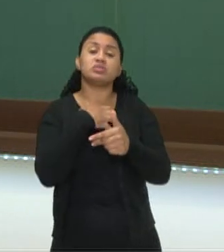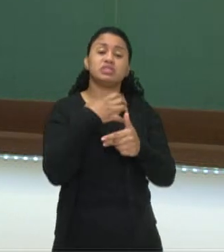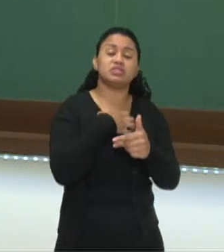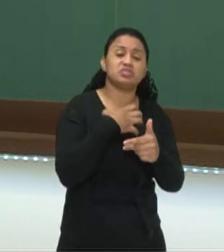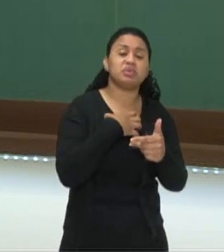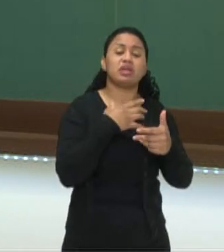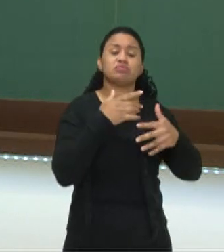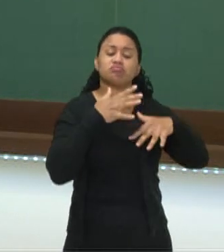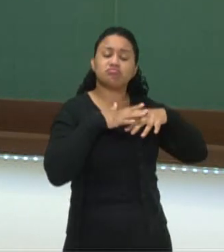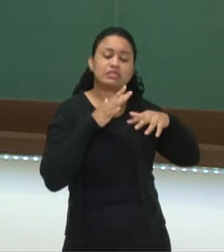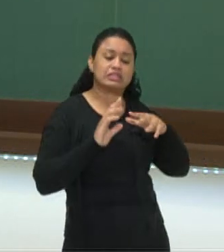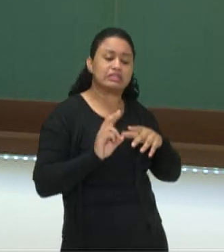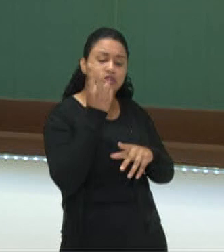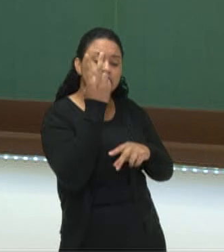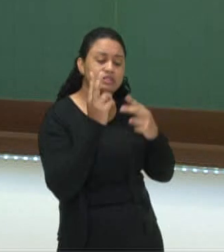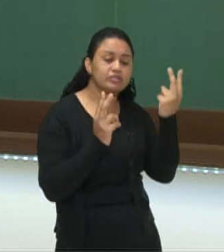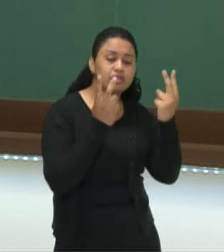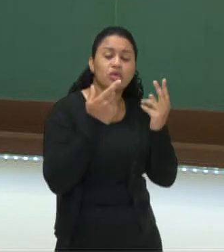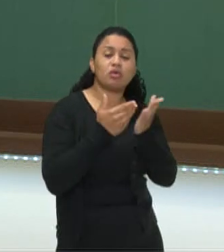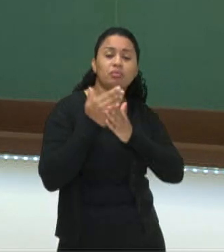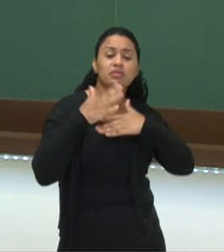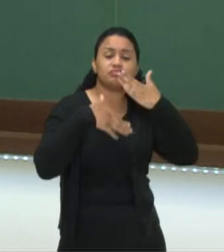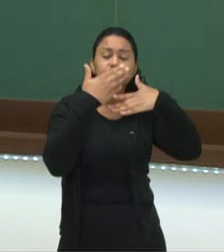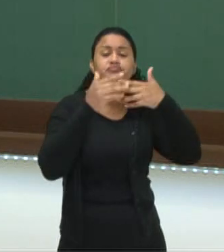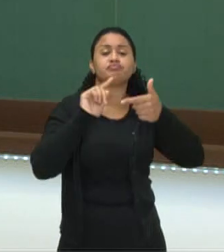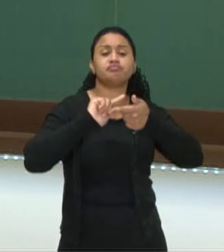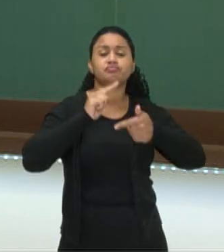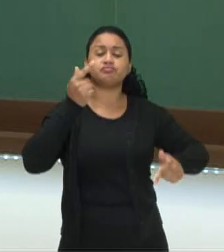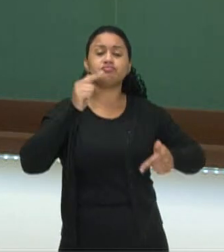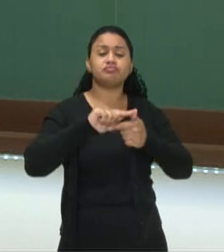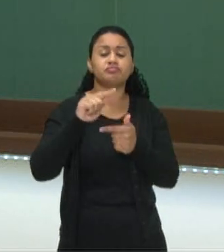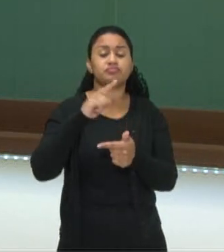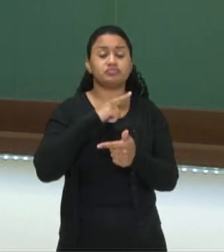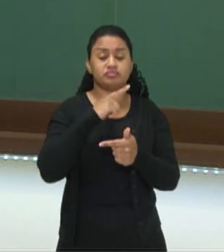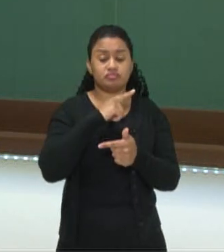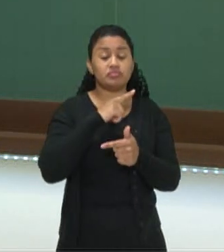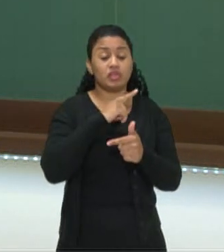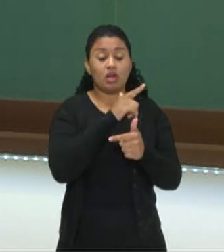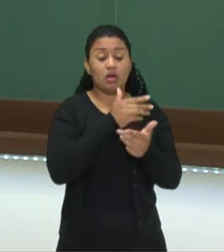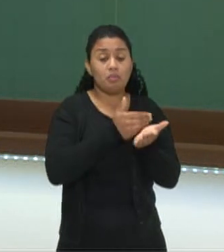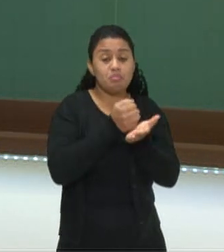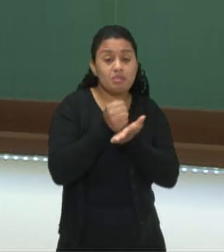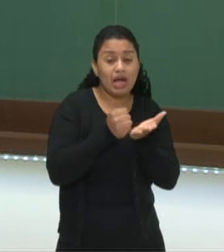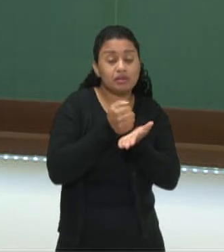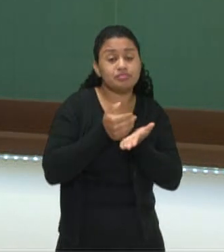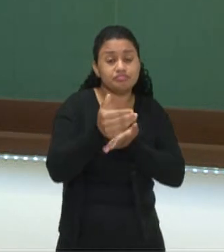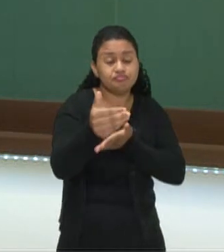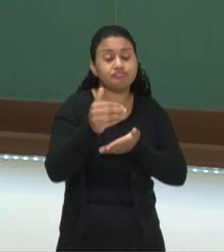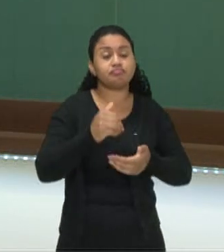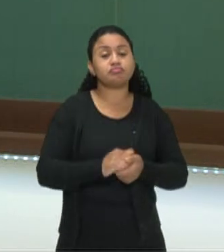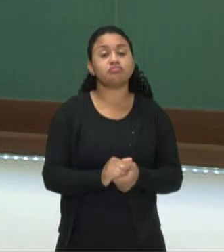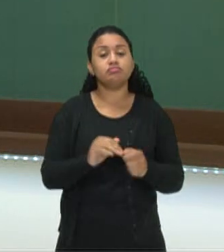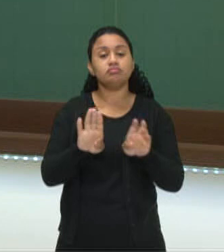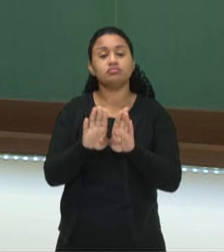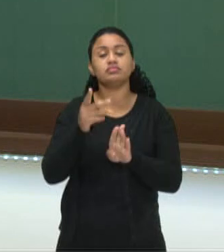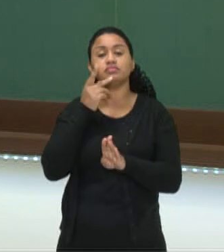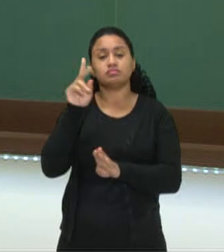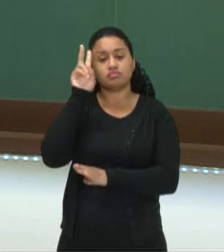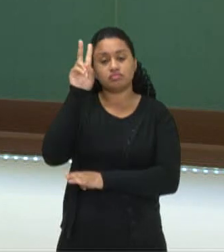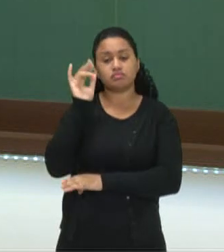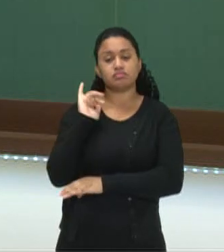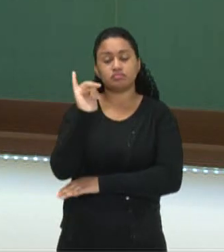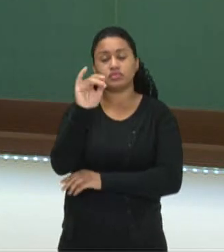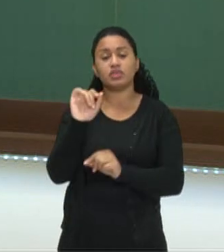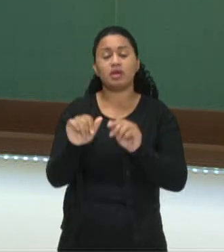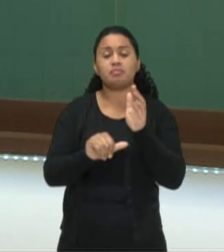E ele começa a fazer construções geométricas saindo do figurativo a partir disso. Conta a lenda também o relato dele que a primeira